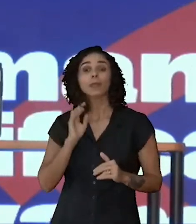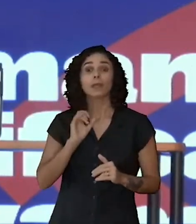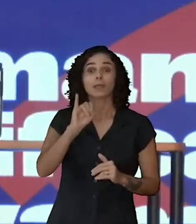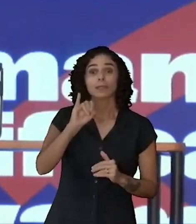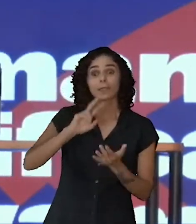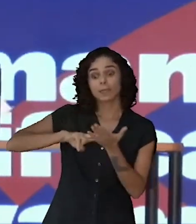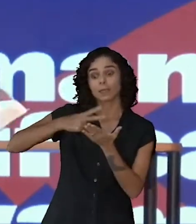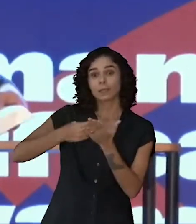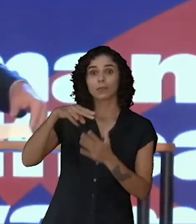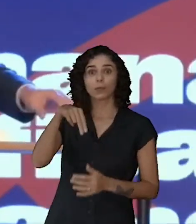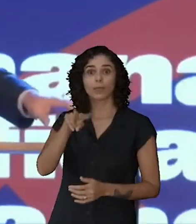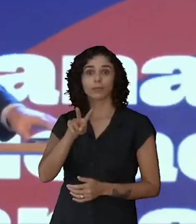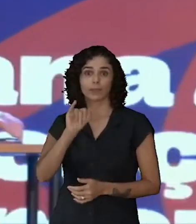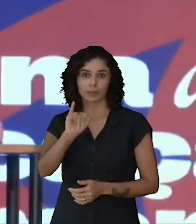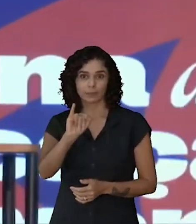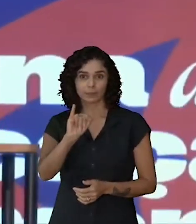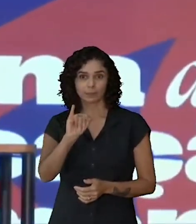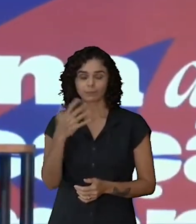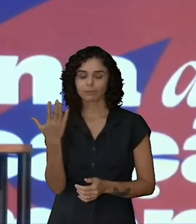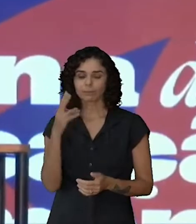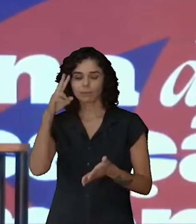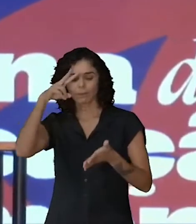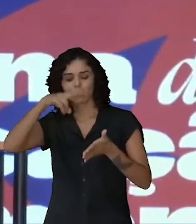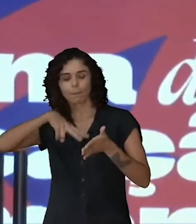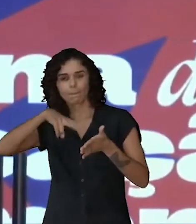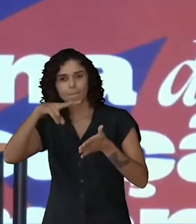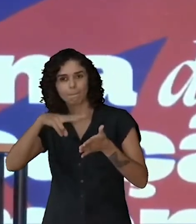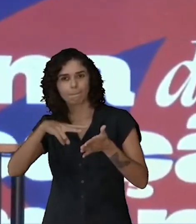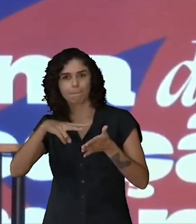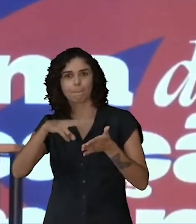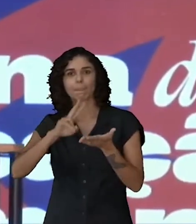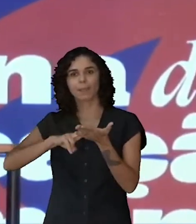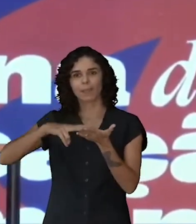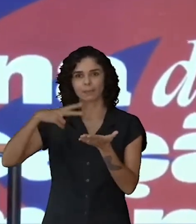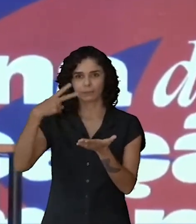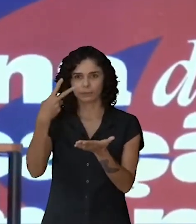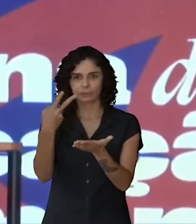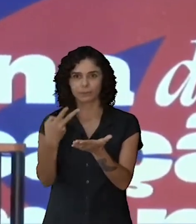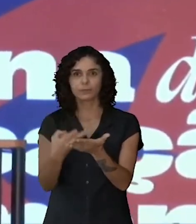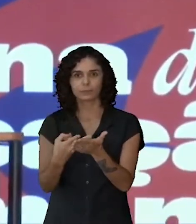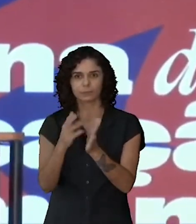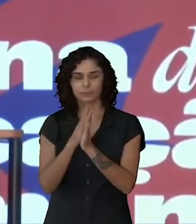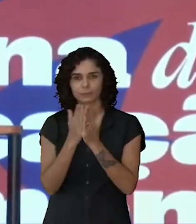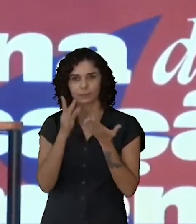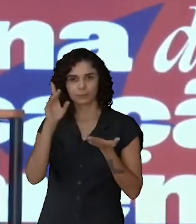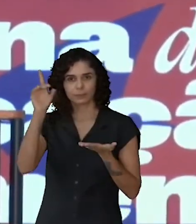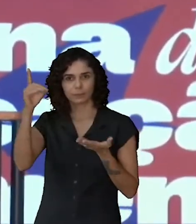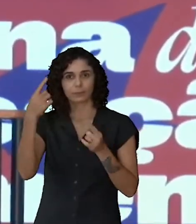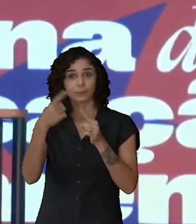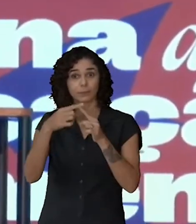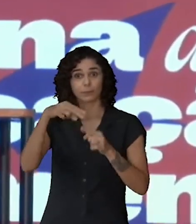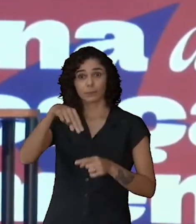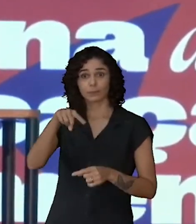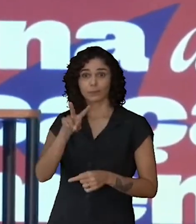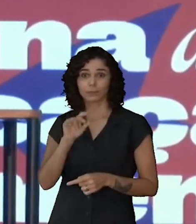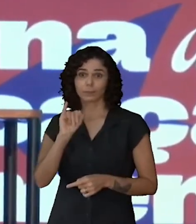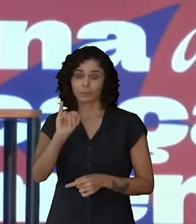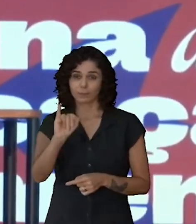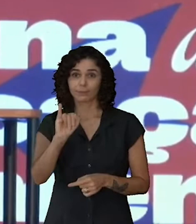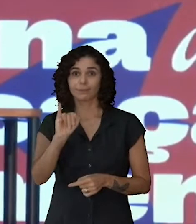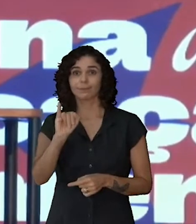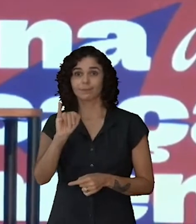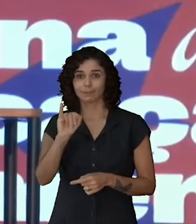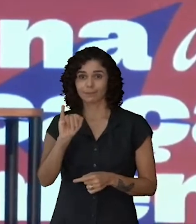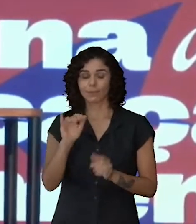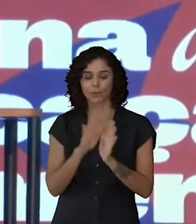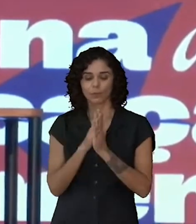aí, eu queria que você desse uma olhada nessa versão da Bíblia, porque a NVI, eu vou abrir